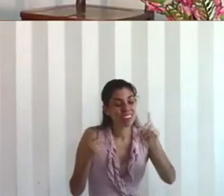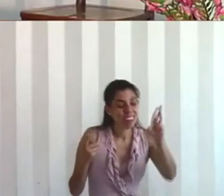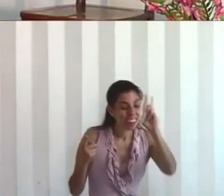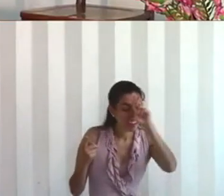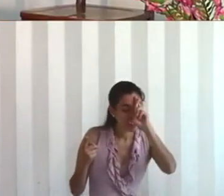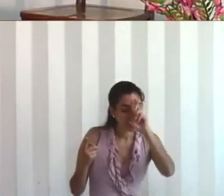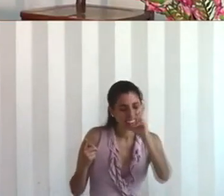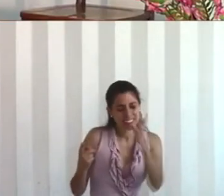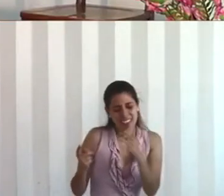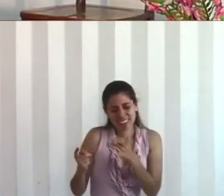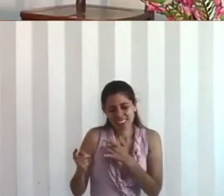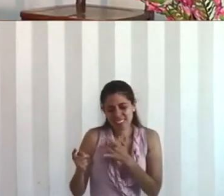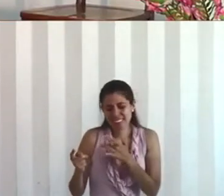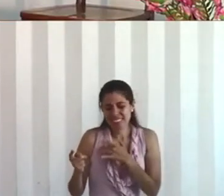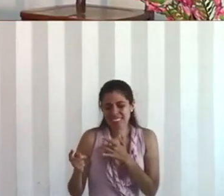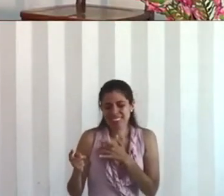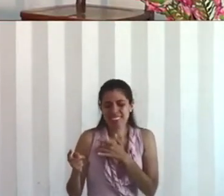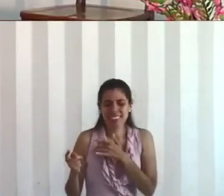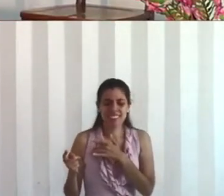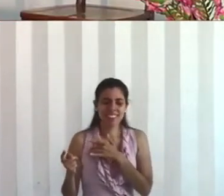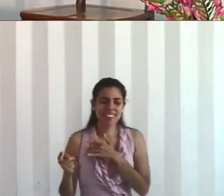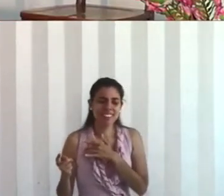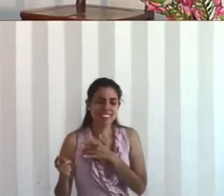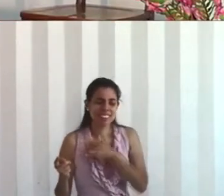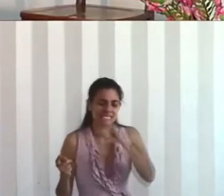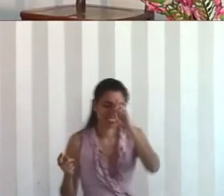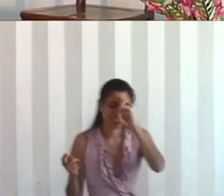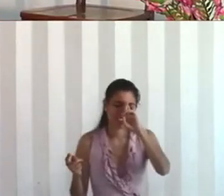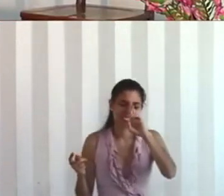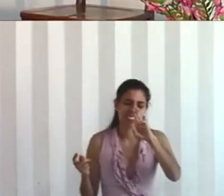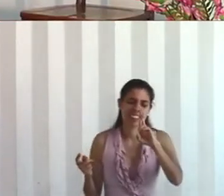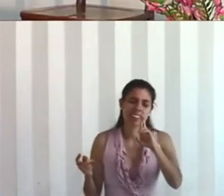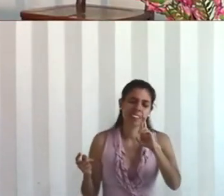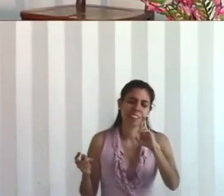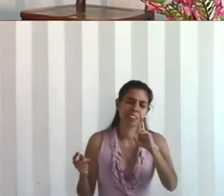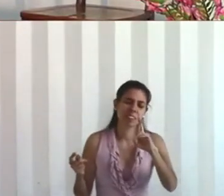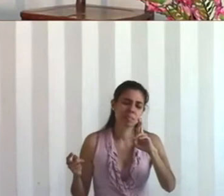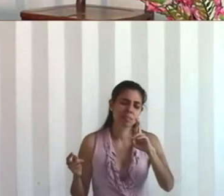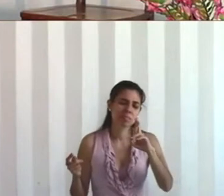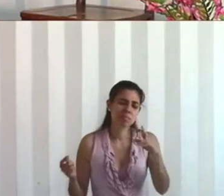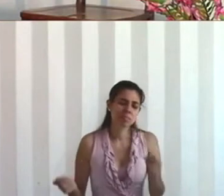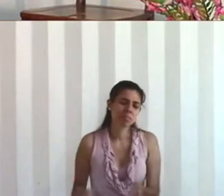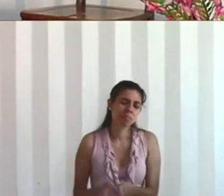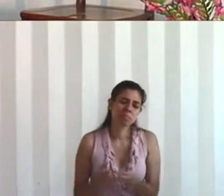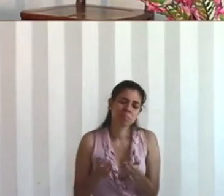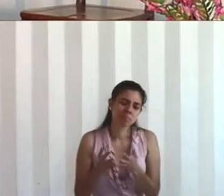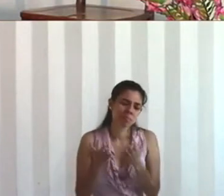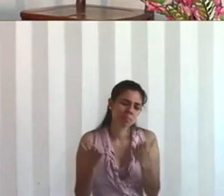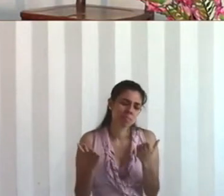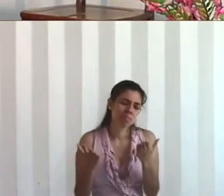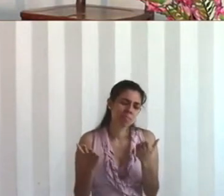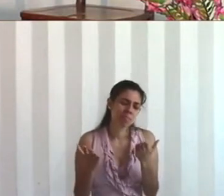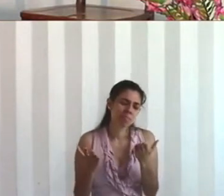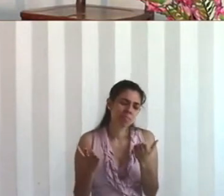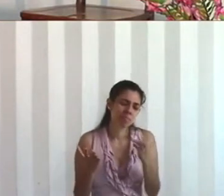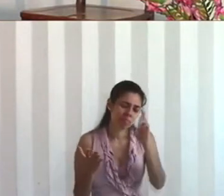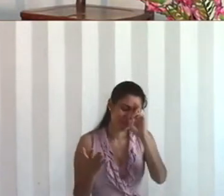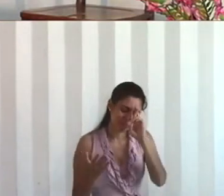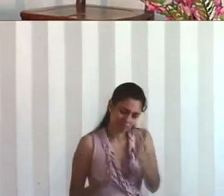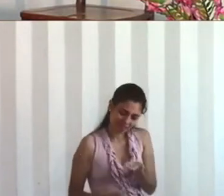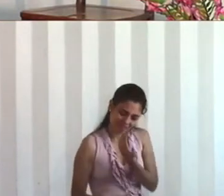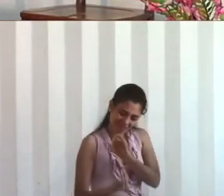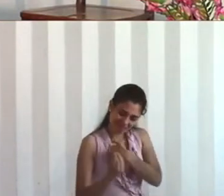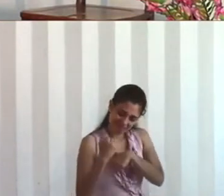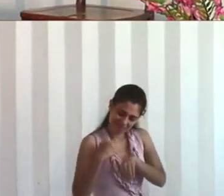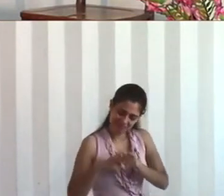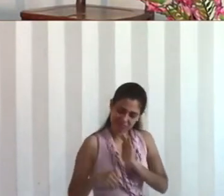alto, santo e sublime que habita no santo lugar. Mas tua palavra também declara que o Senhor habita num coração contrito e